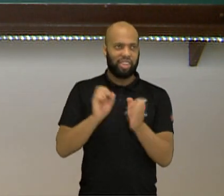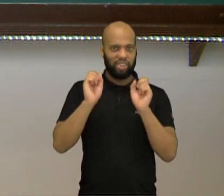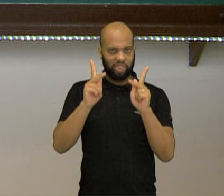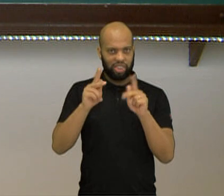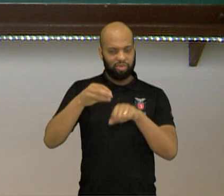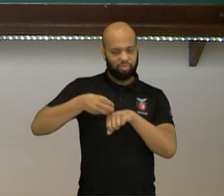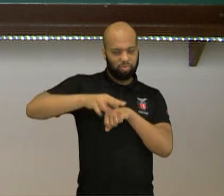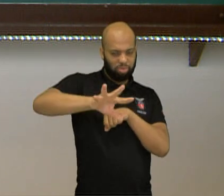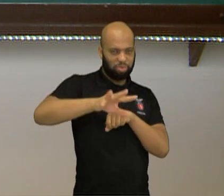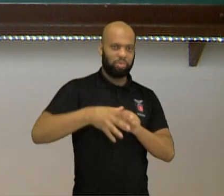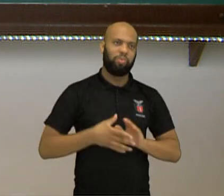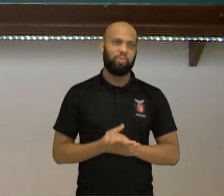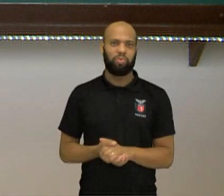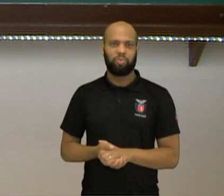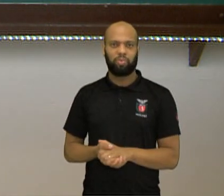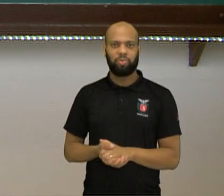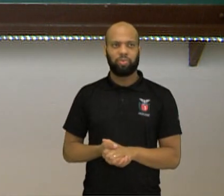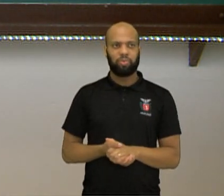Fica a dica.